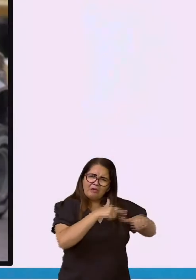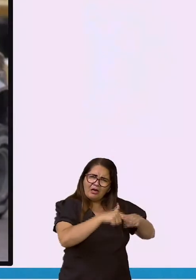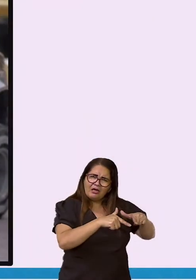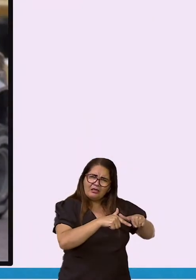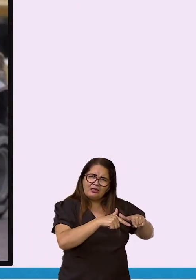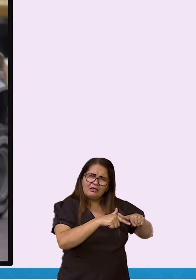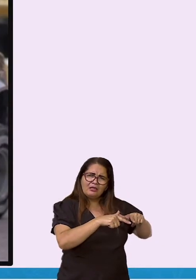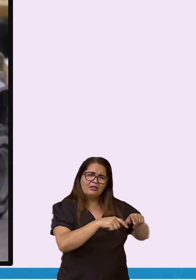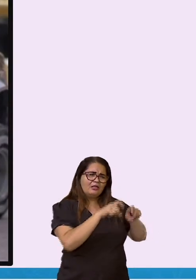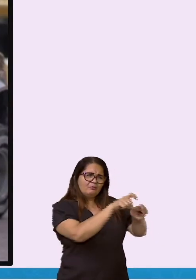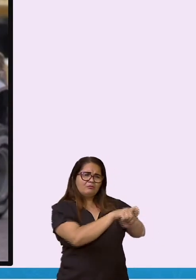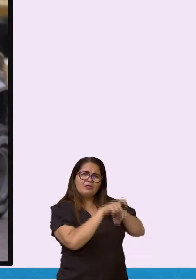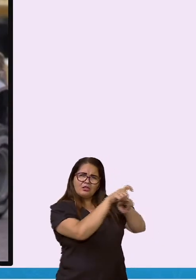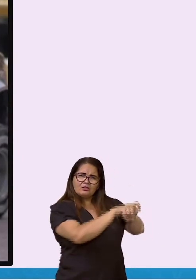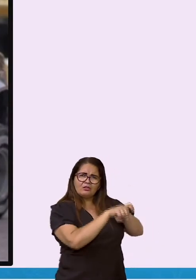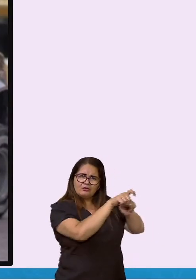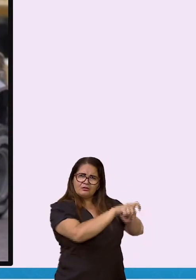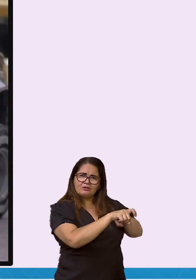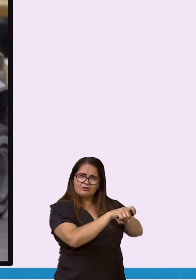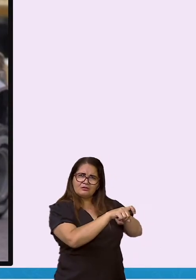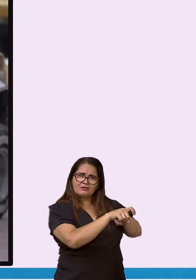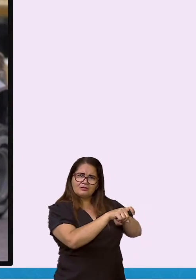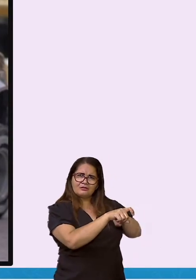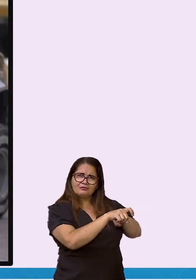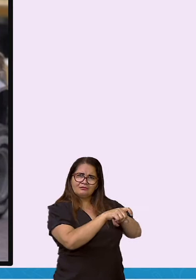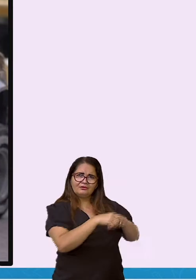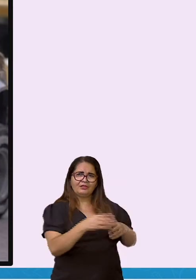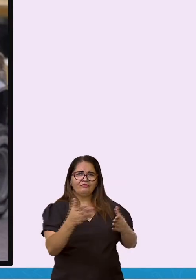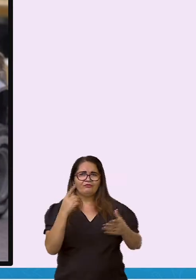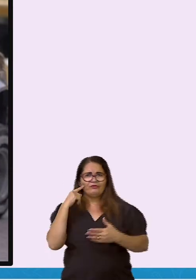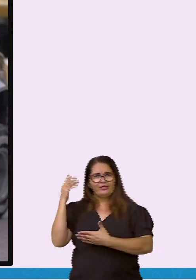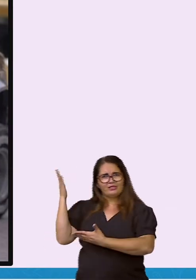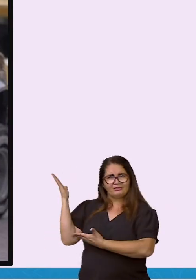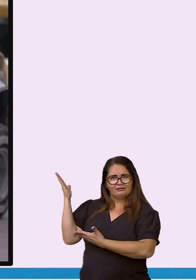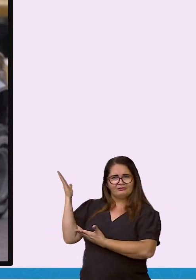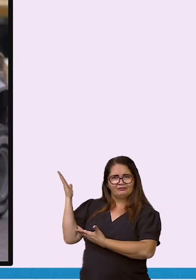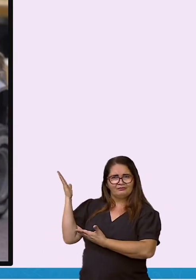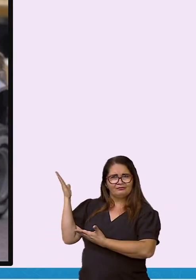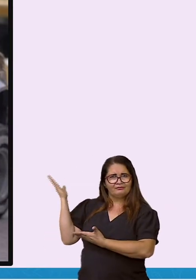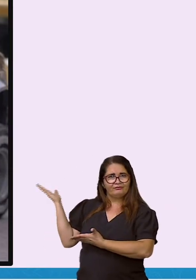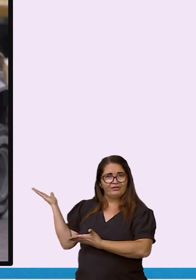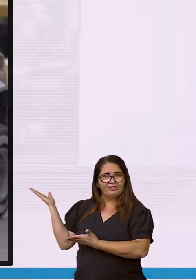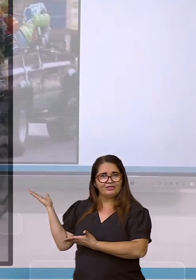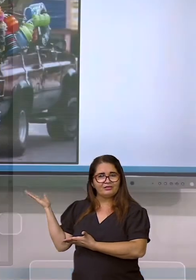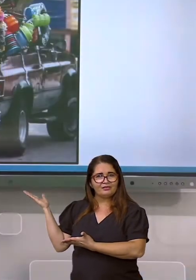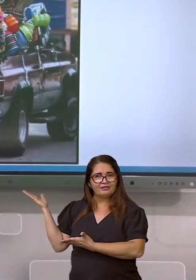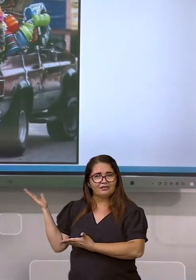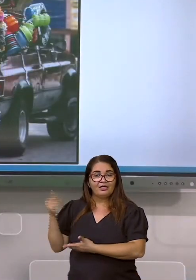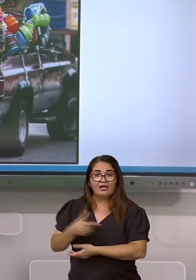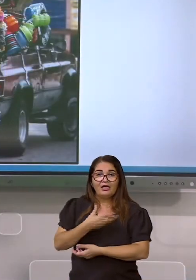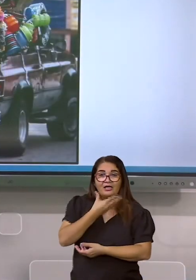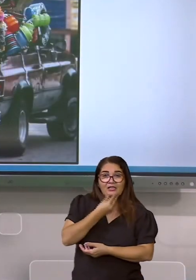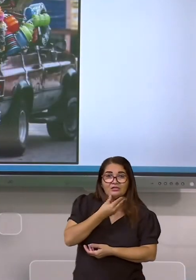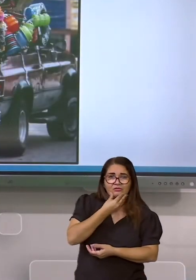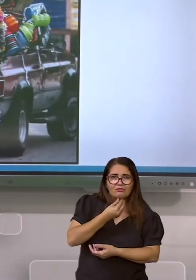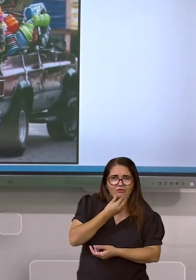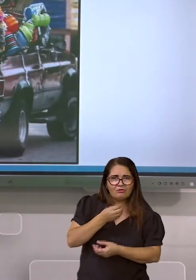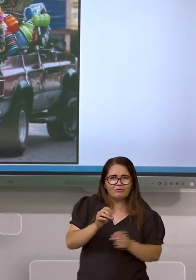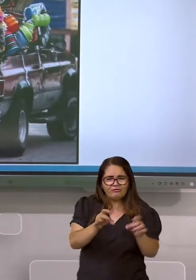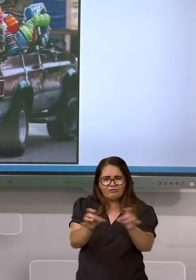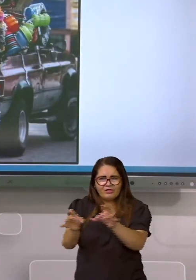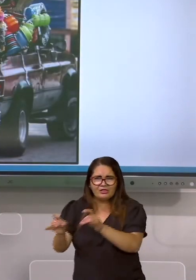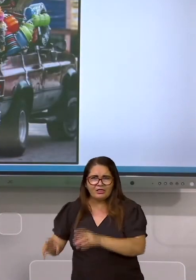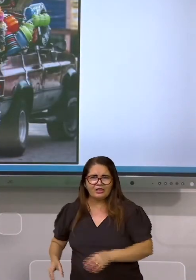Como eu disse, todo tipo de mercadoria. É a necessidade que faz com que a